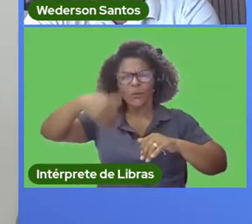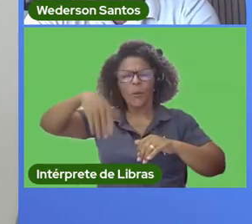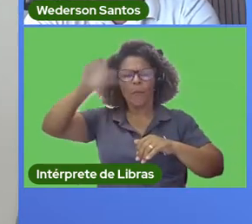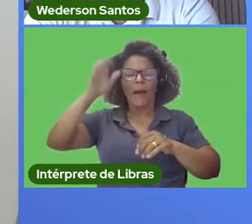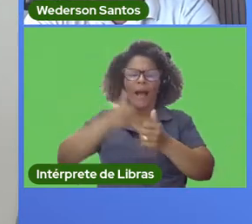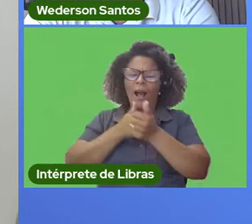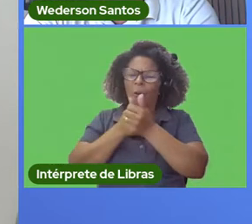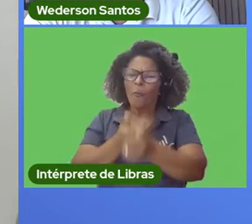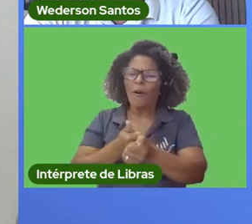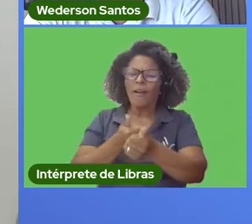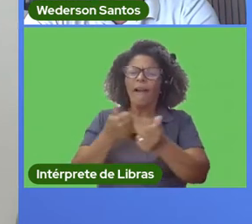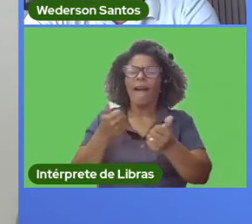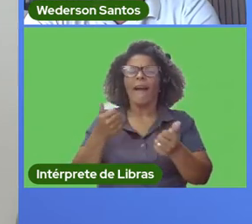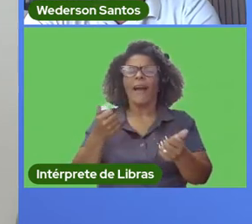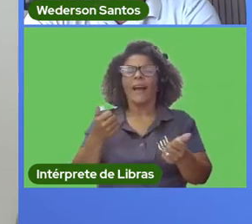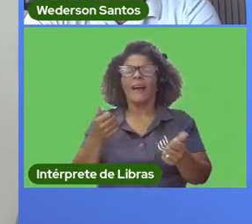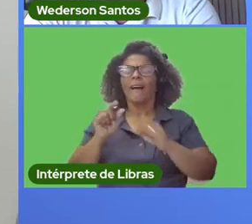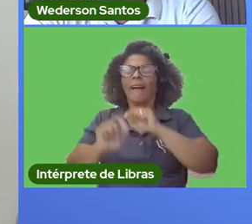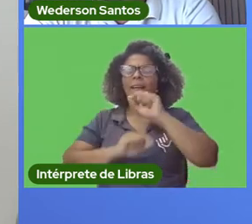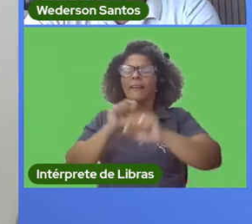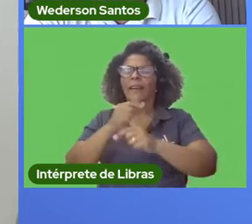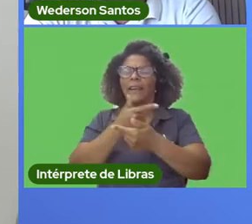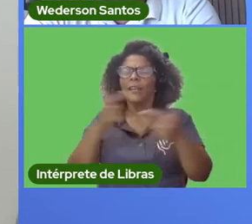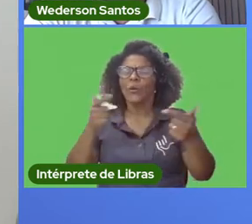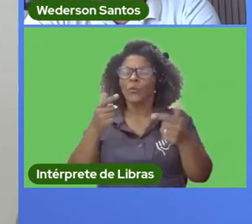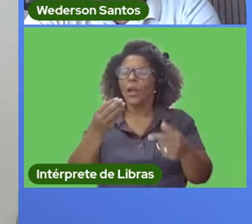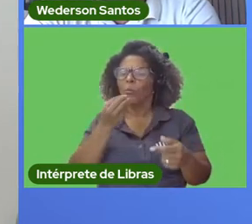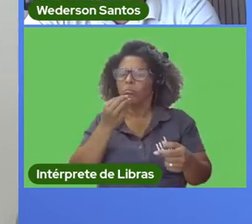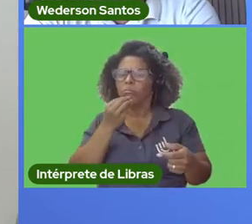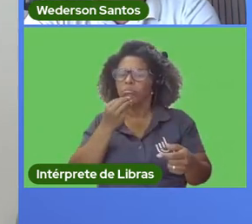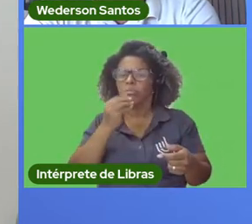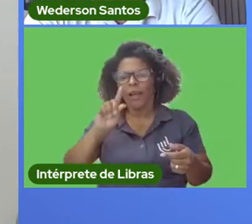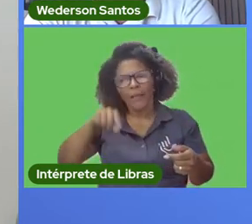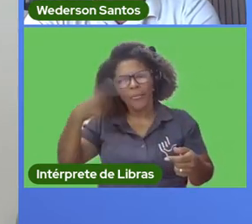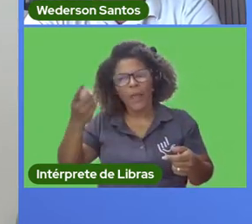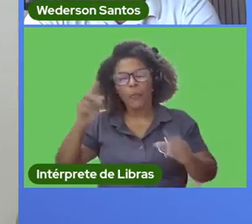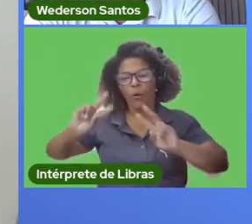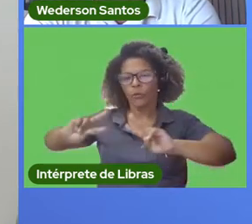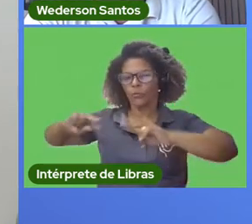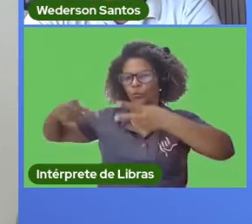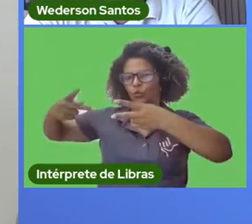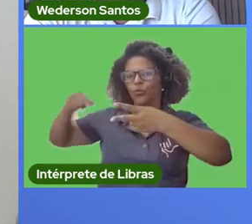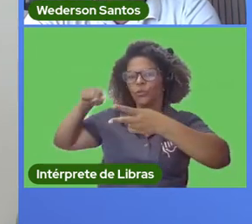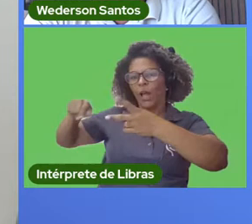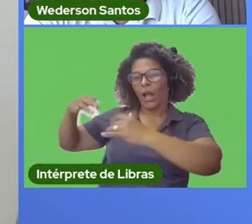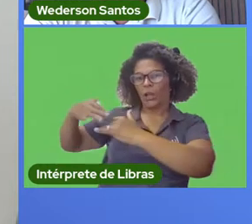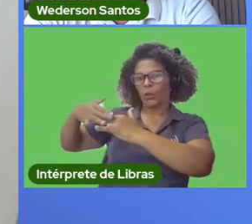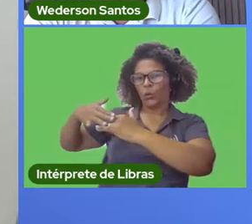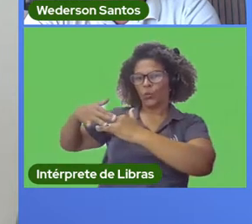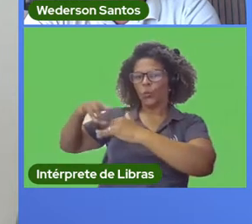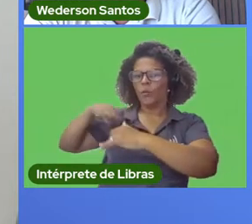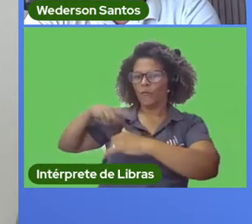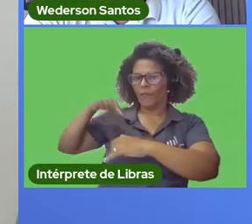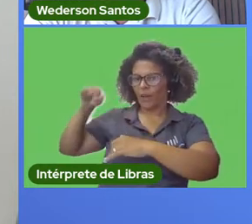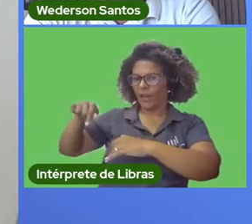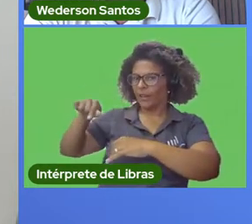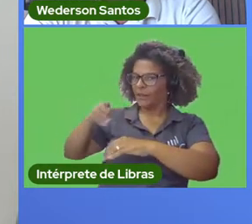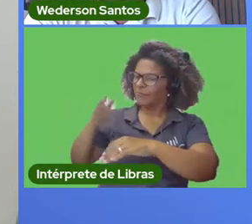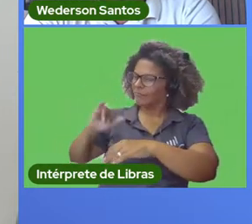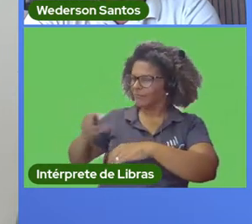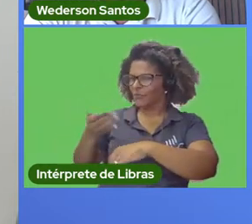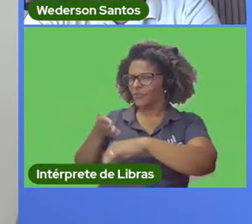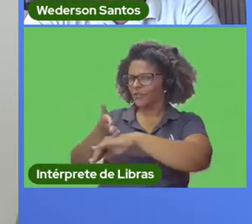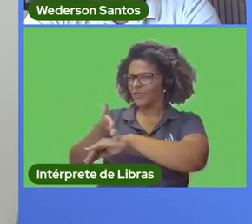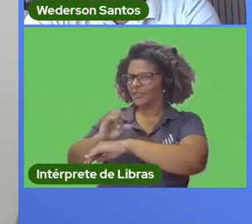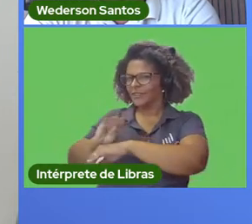acompanhar aqui a live. Quem não tiver oportunidade, ela vai estar depois disponibilizada no nosso canal no YouTube. Aproveita para se inscrever lá, para poder participar